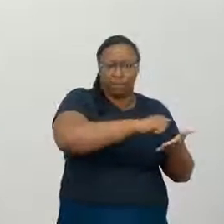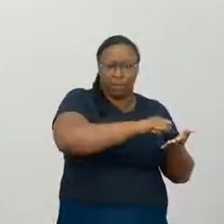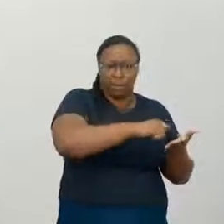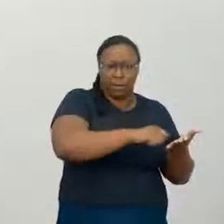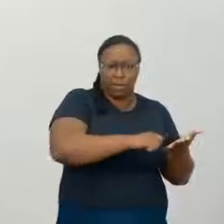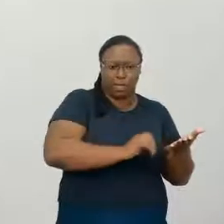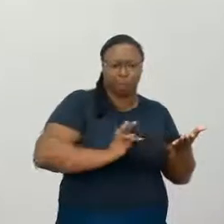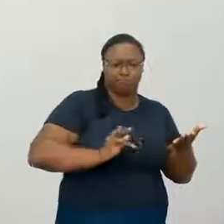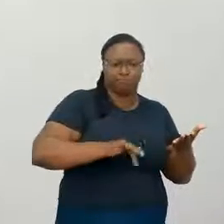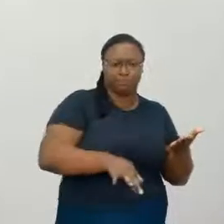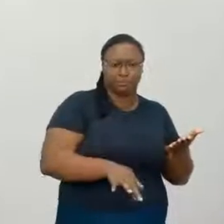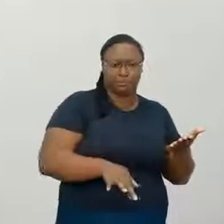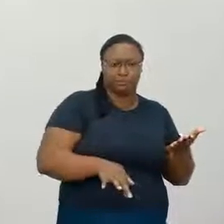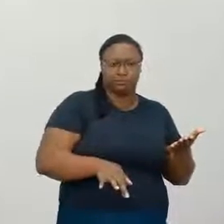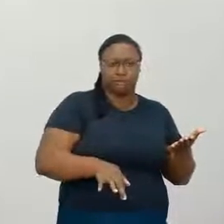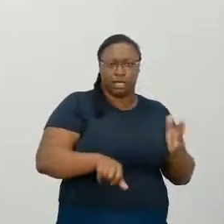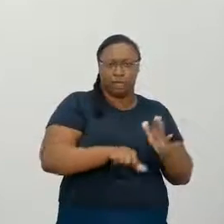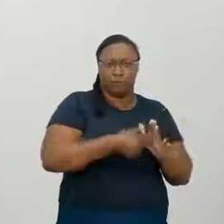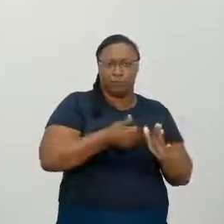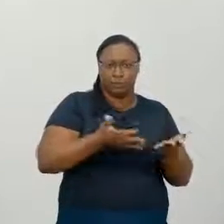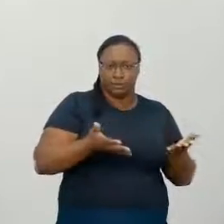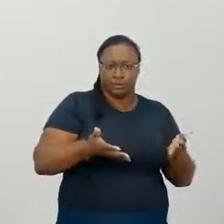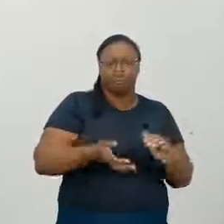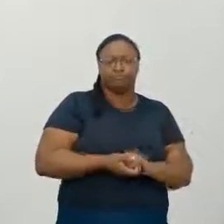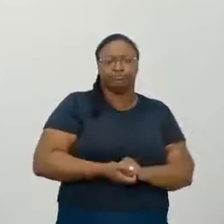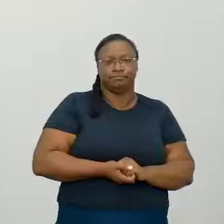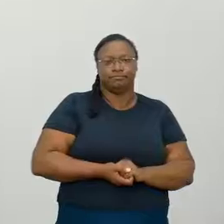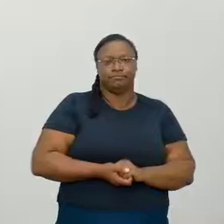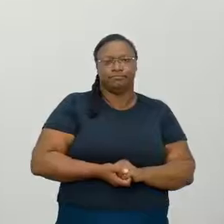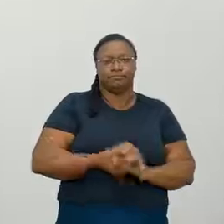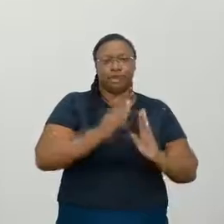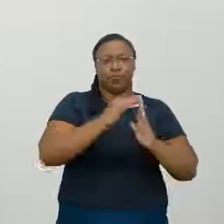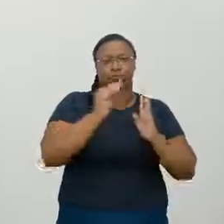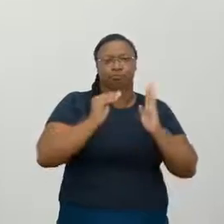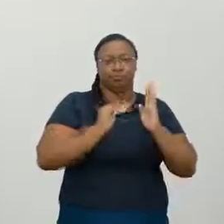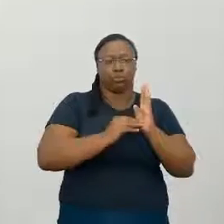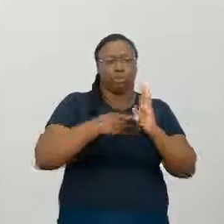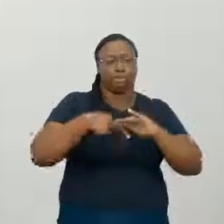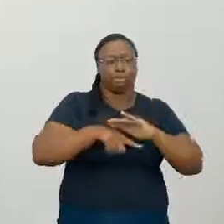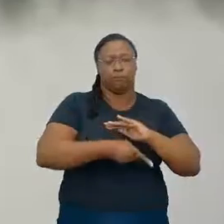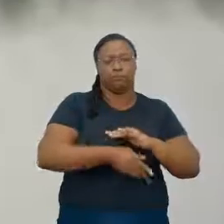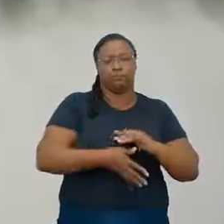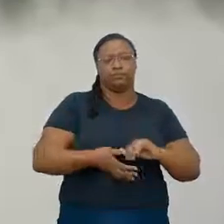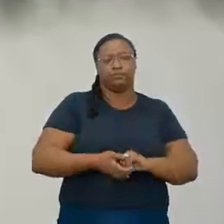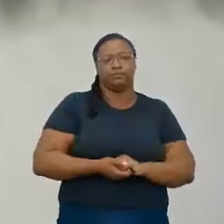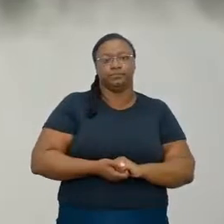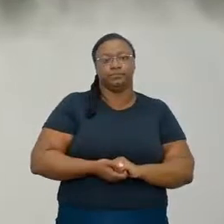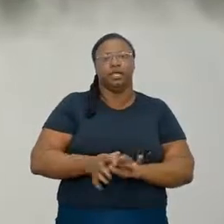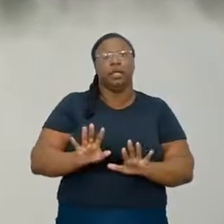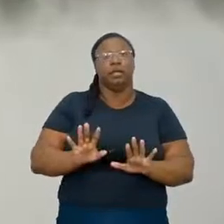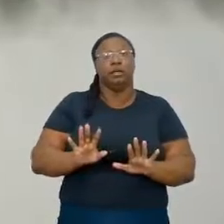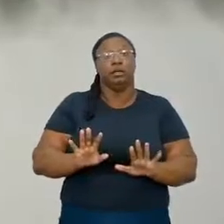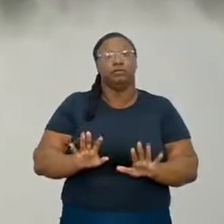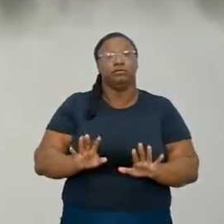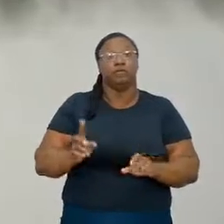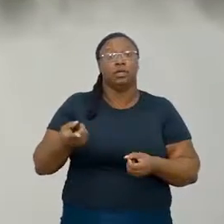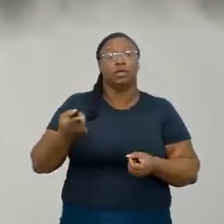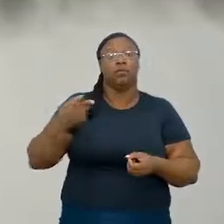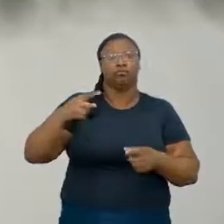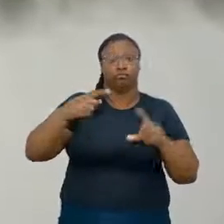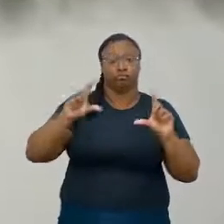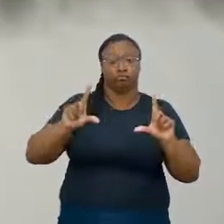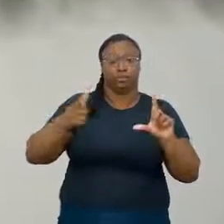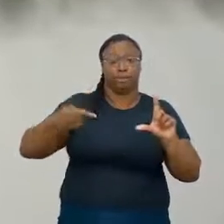desse nosso primeiro componente, né, desse nosso primeiro aprofundamento aqui. Aí só deixando também... Volta um pouquinho lá, por